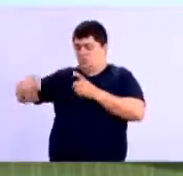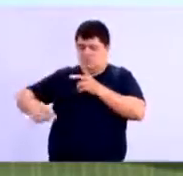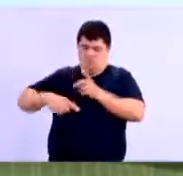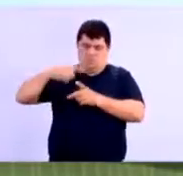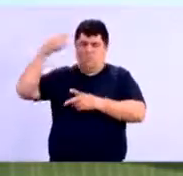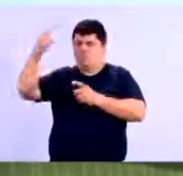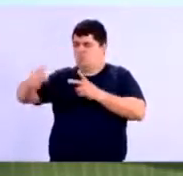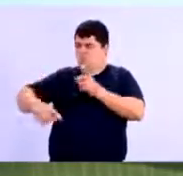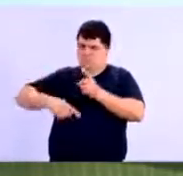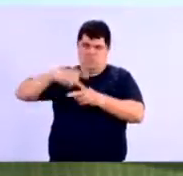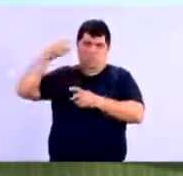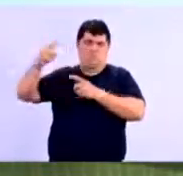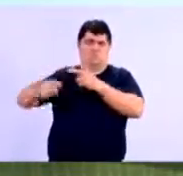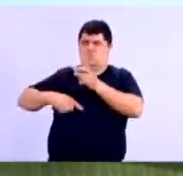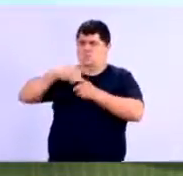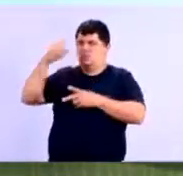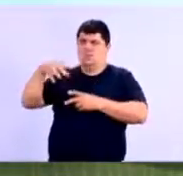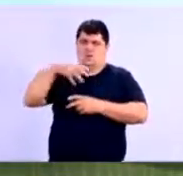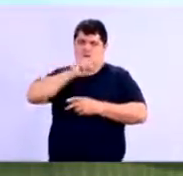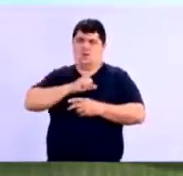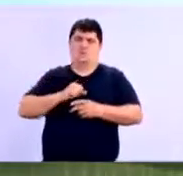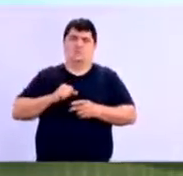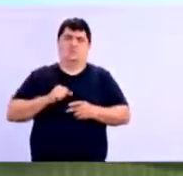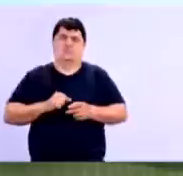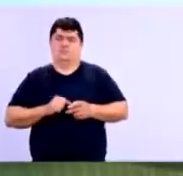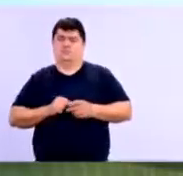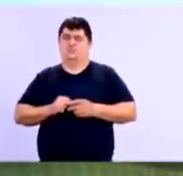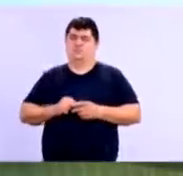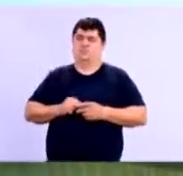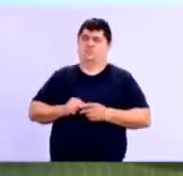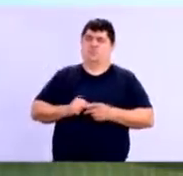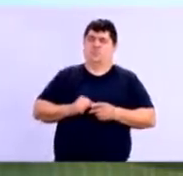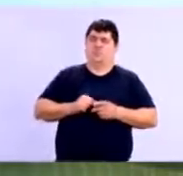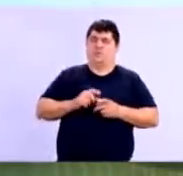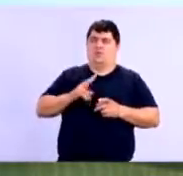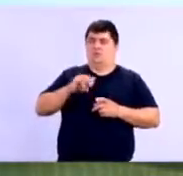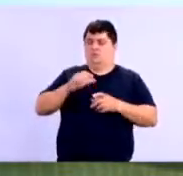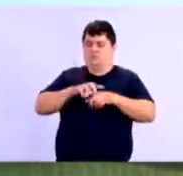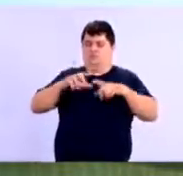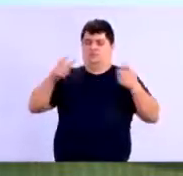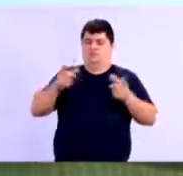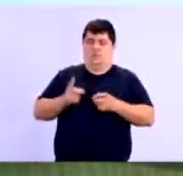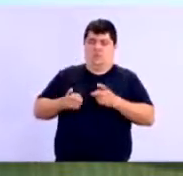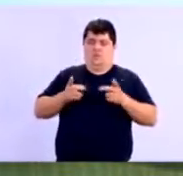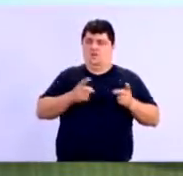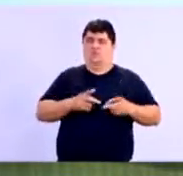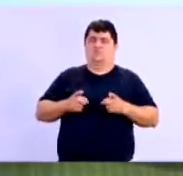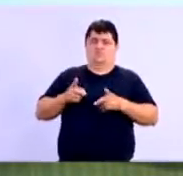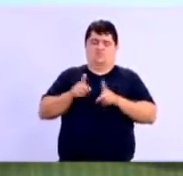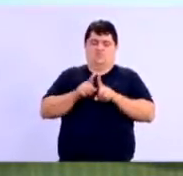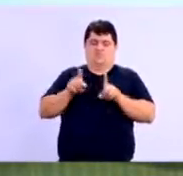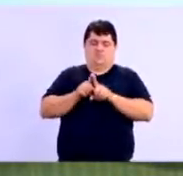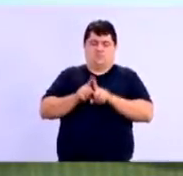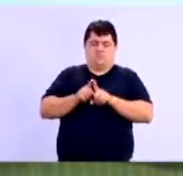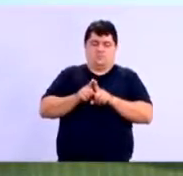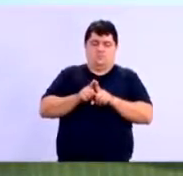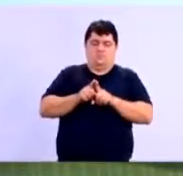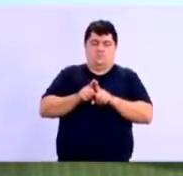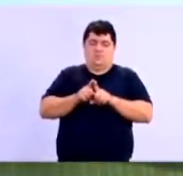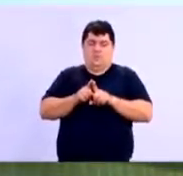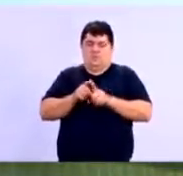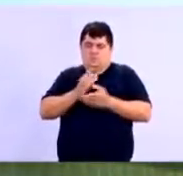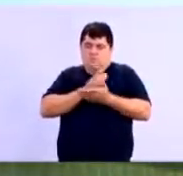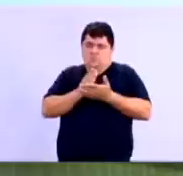lucro. Então, assim, em vez de eu girar 1,6 do ativo, eu vou vender muito mais, vou aumentar minhas vendas com esses mesmos preços estabelecidos e eu vou começar a